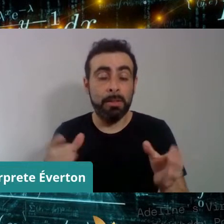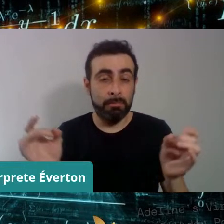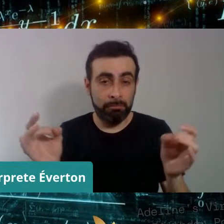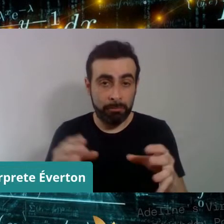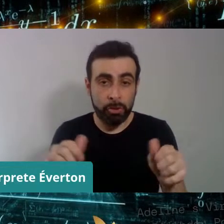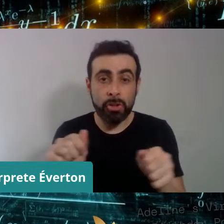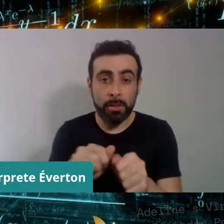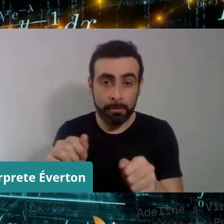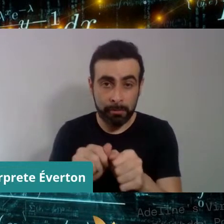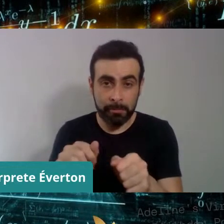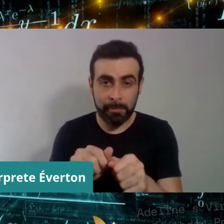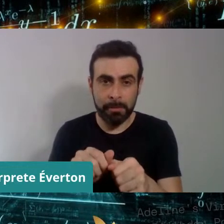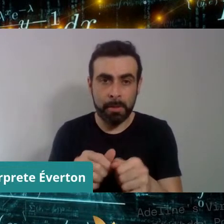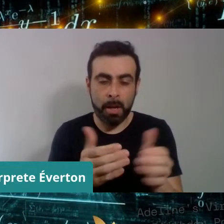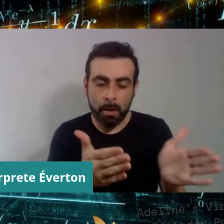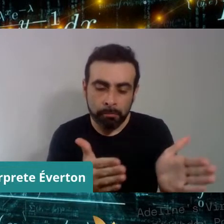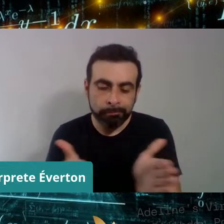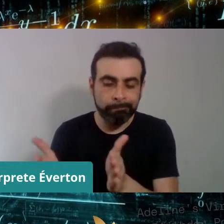aqui.